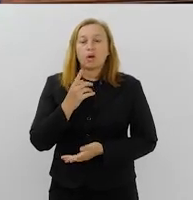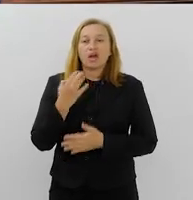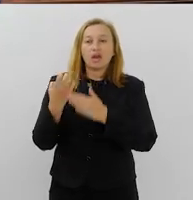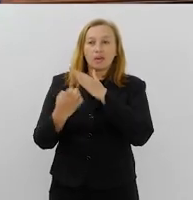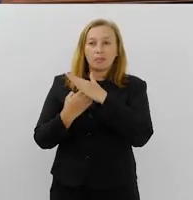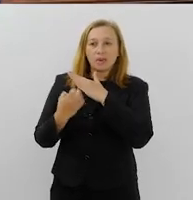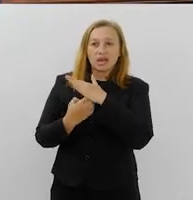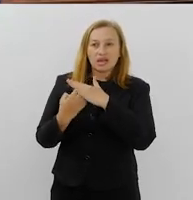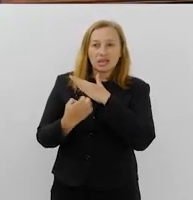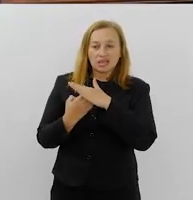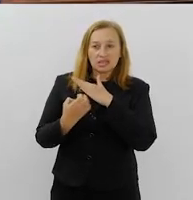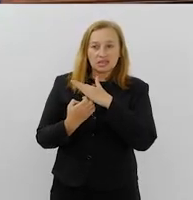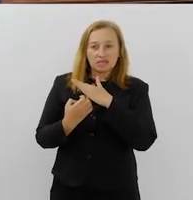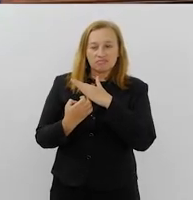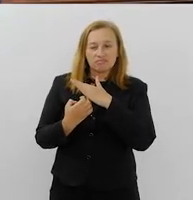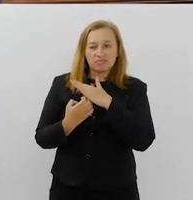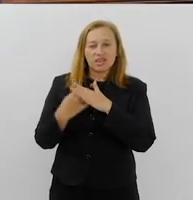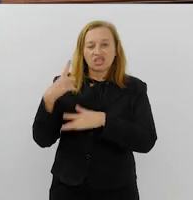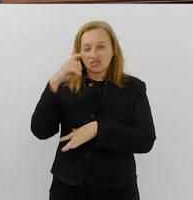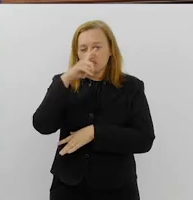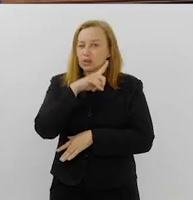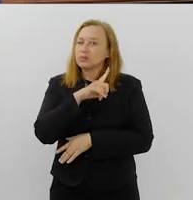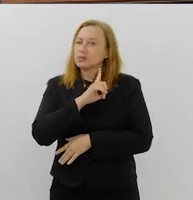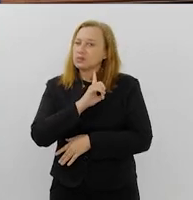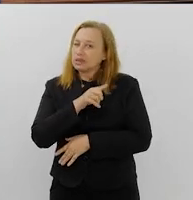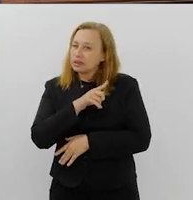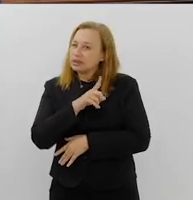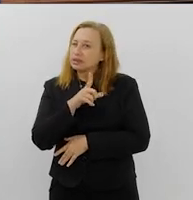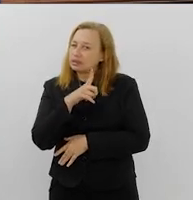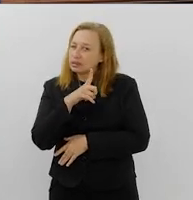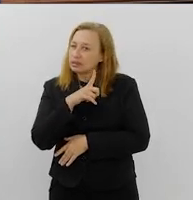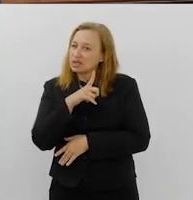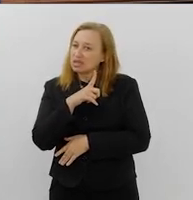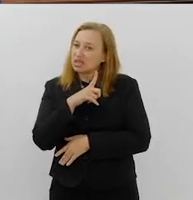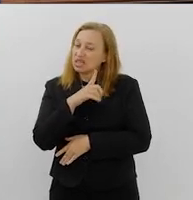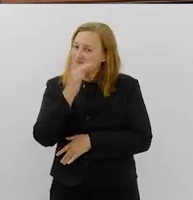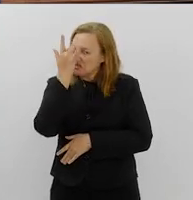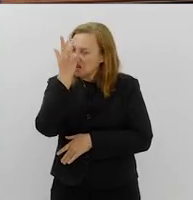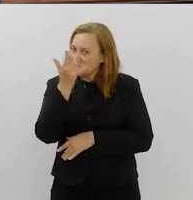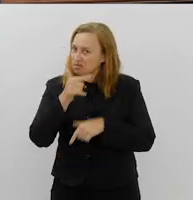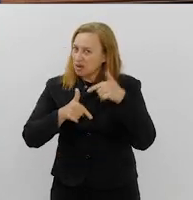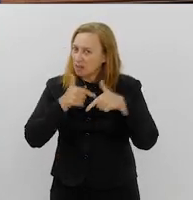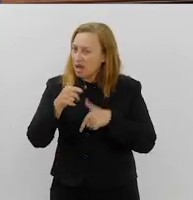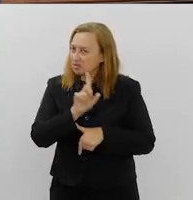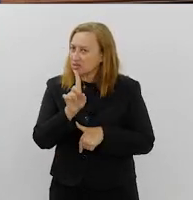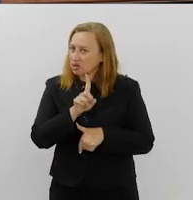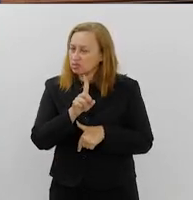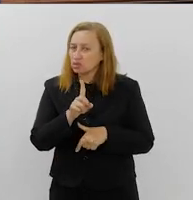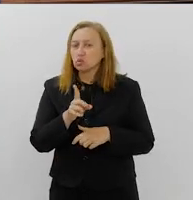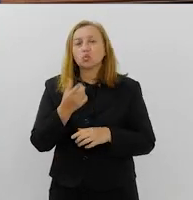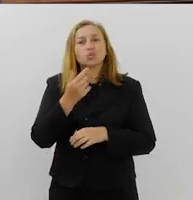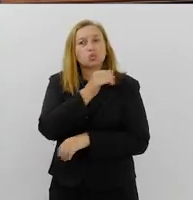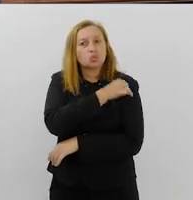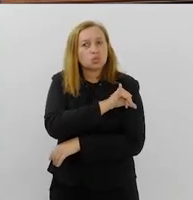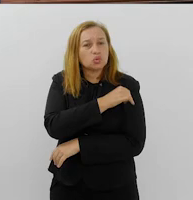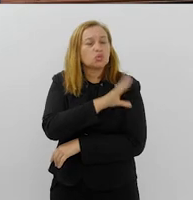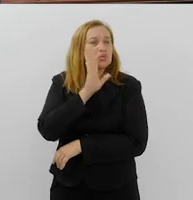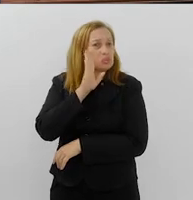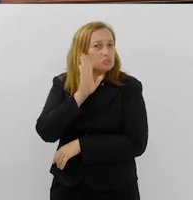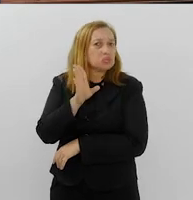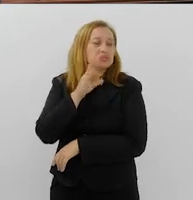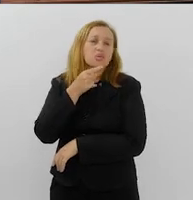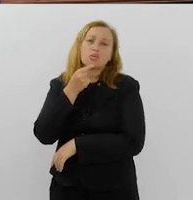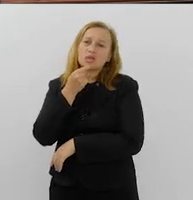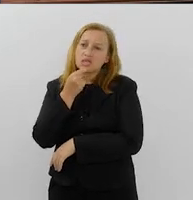conheço, transportadora é complicado, né? Não é um trabalho tão Bastante. fácil. Atualmente no Rio de